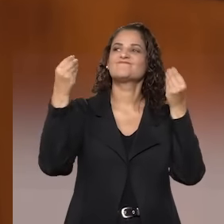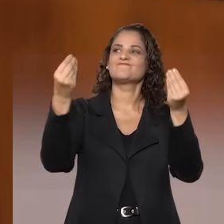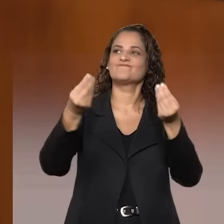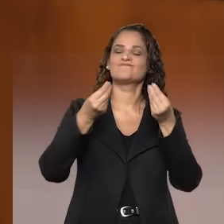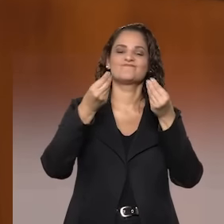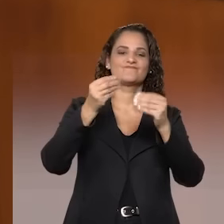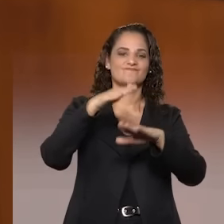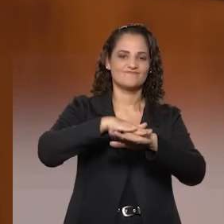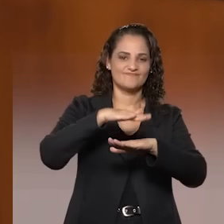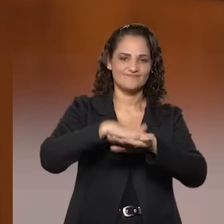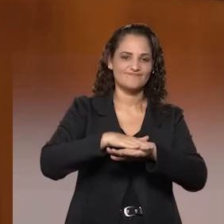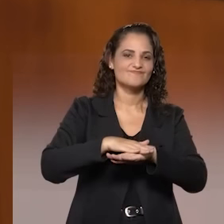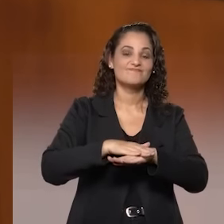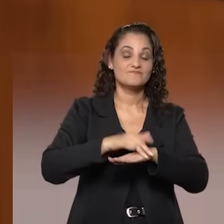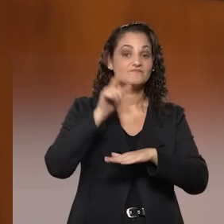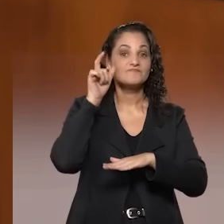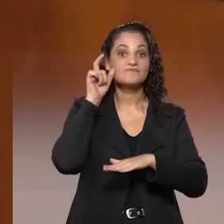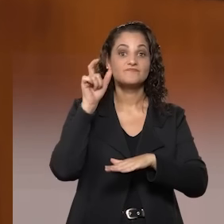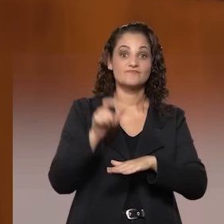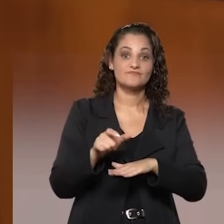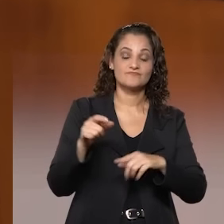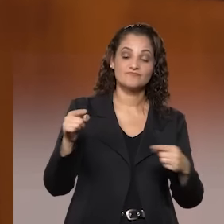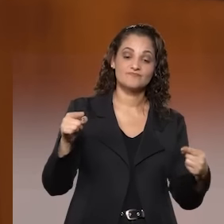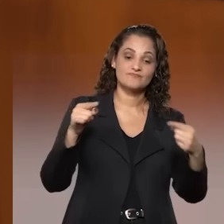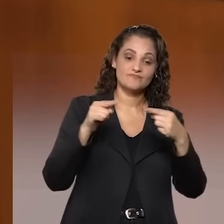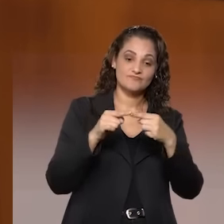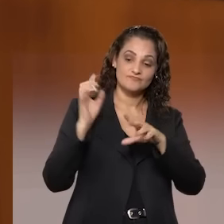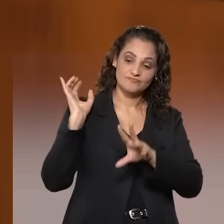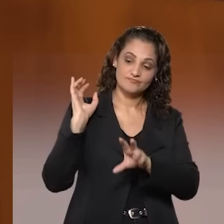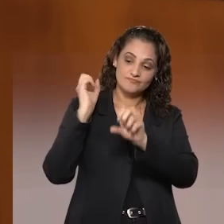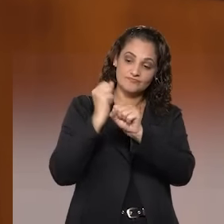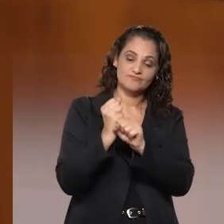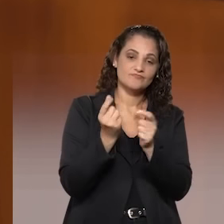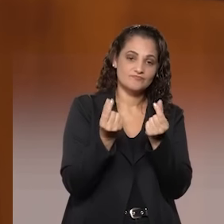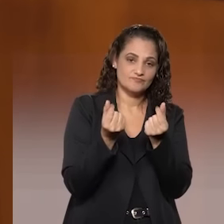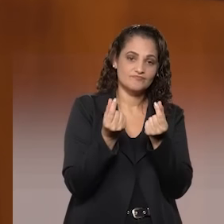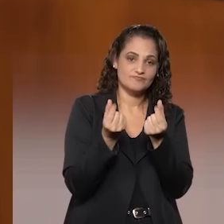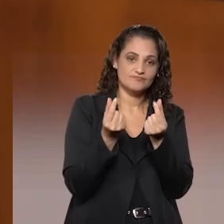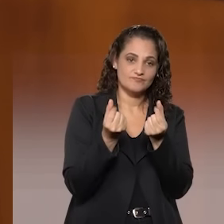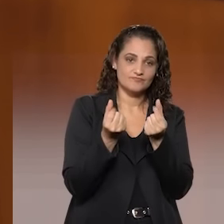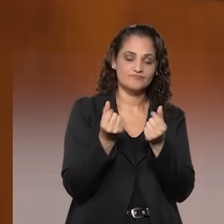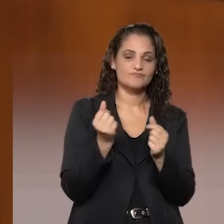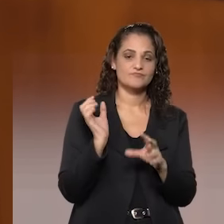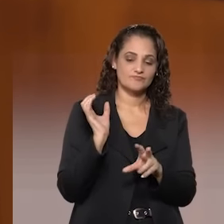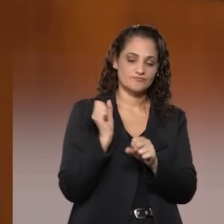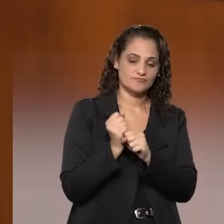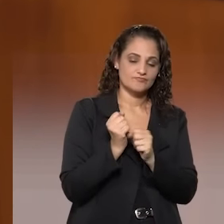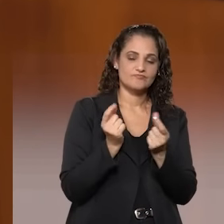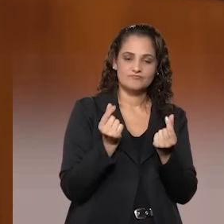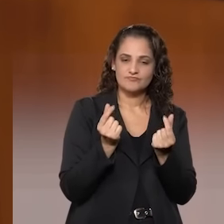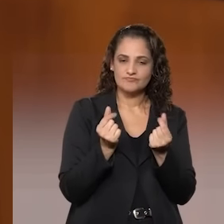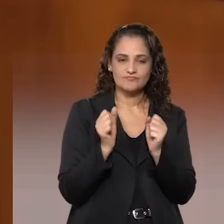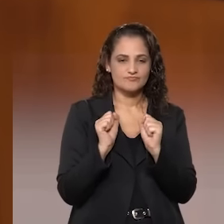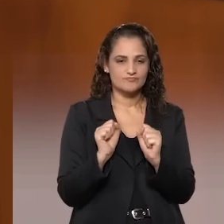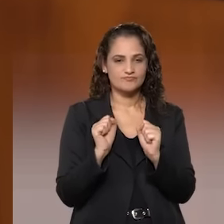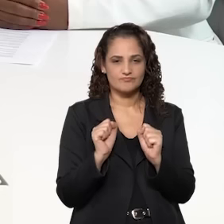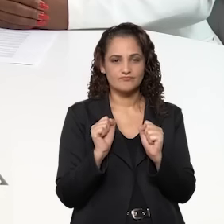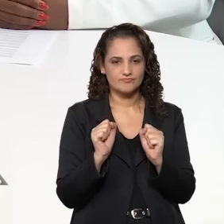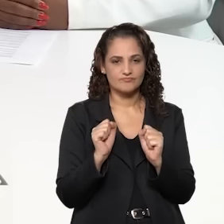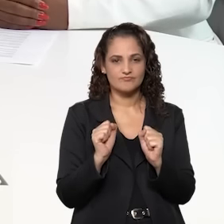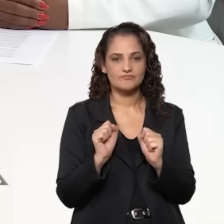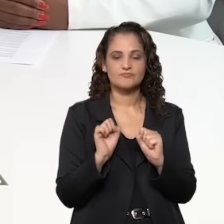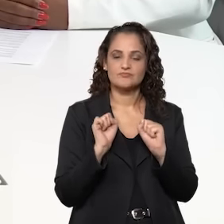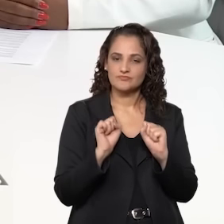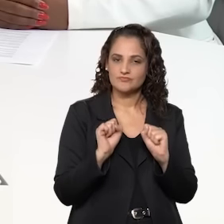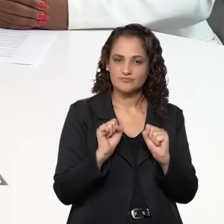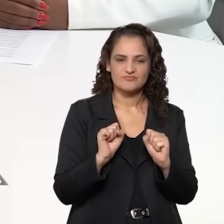resultados financeiros e esses resultados financeiros de repente eles podem ser arrasados por uma atitude inadequada